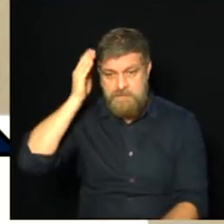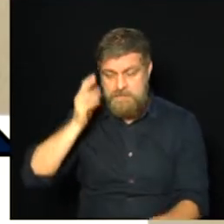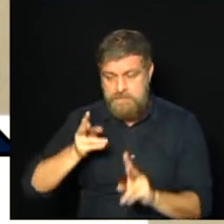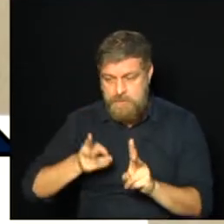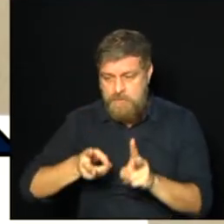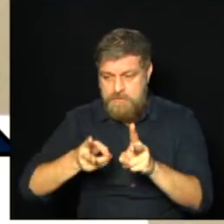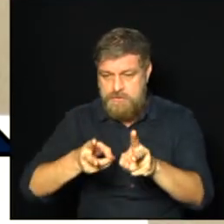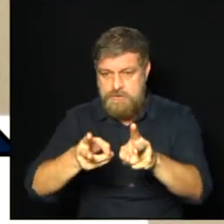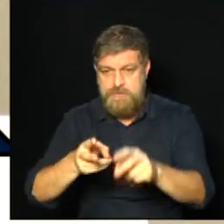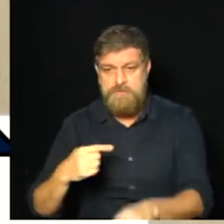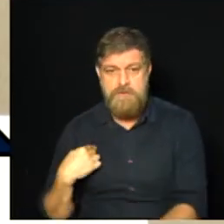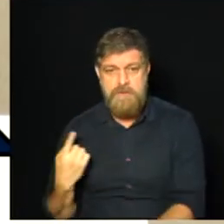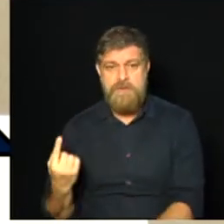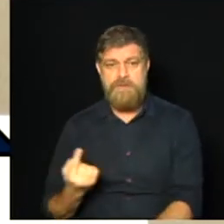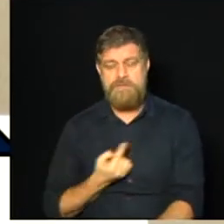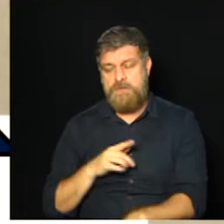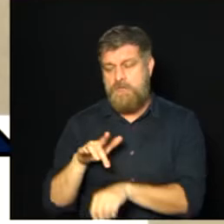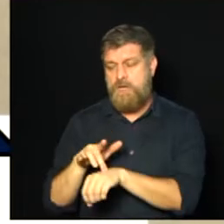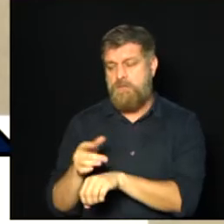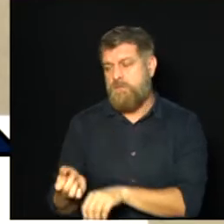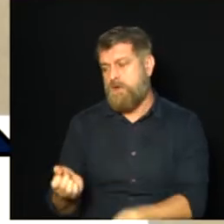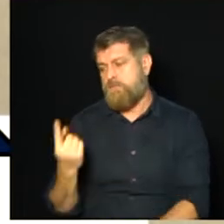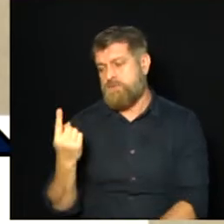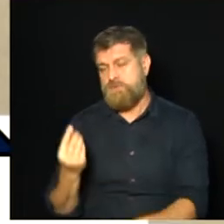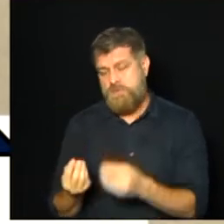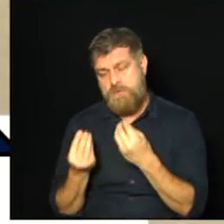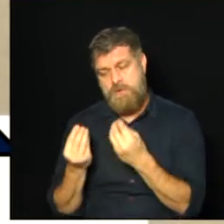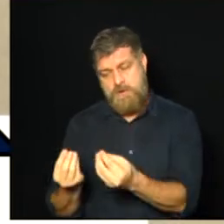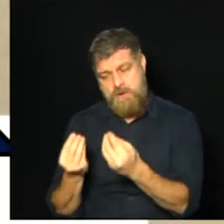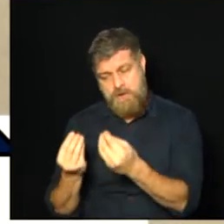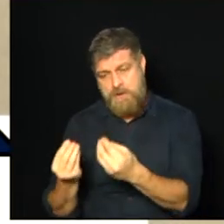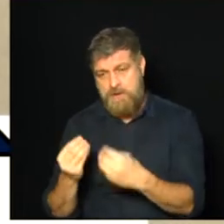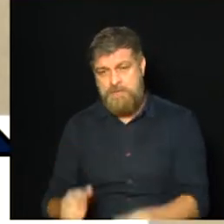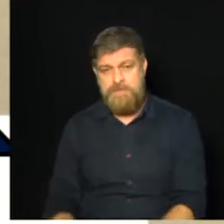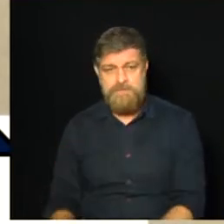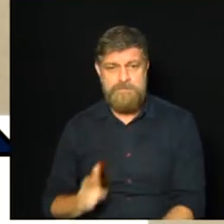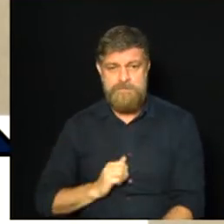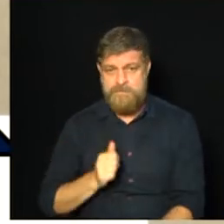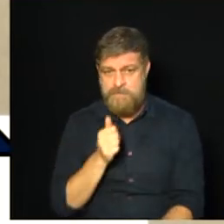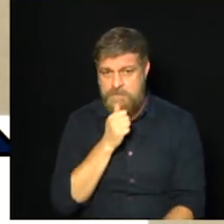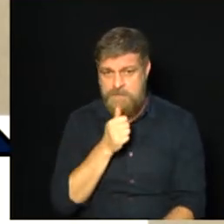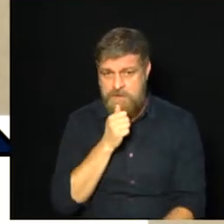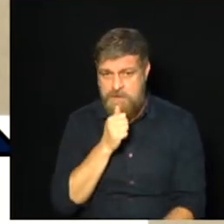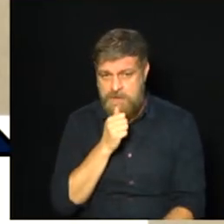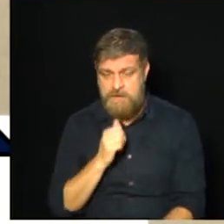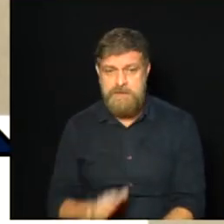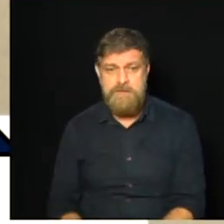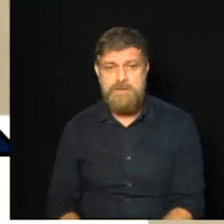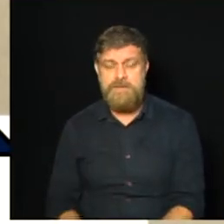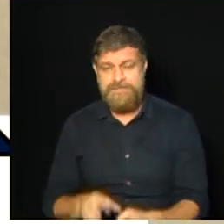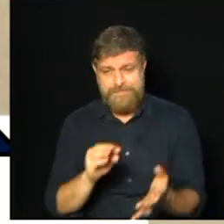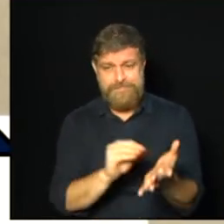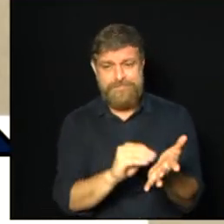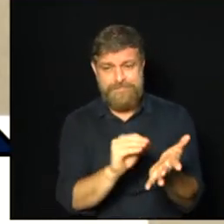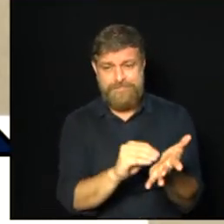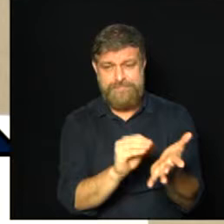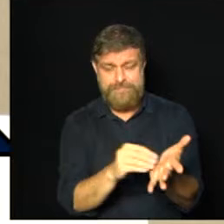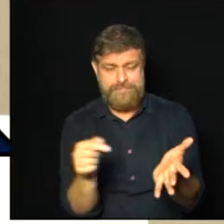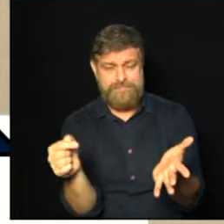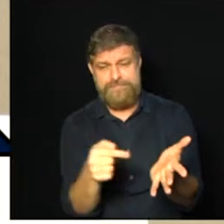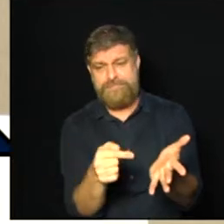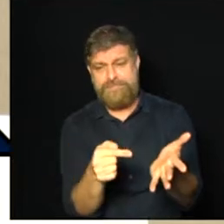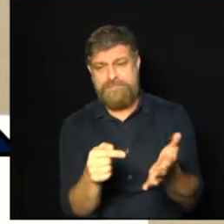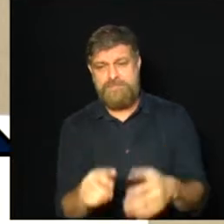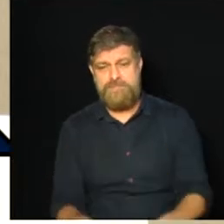a gente, é um absurdo, né? Então, ou seja, nem tudo ainda foi apostado, nem tudo ainda